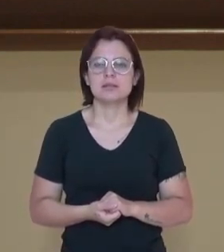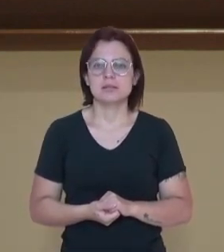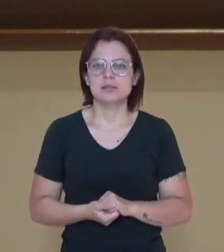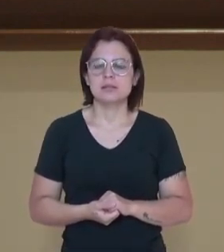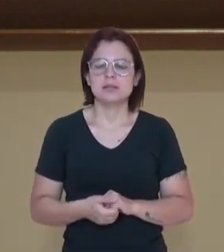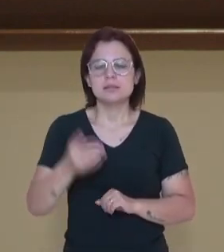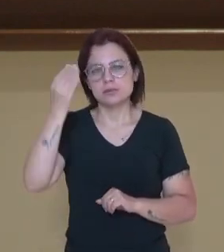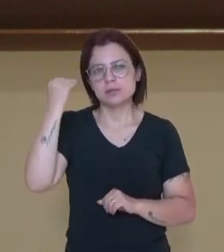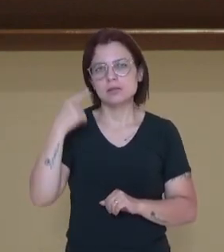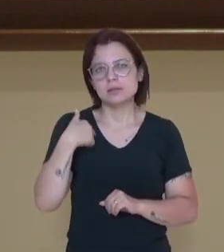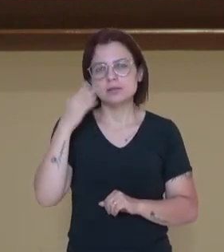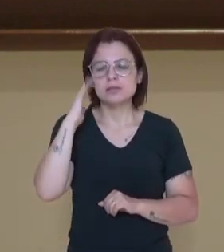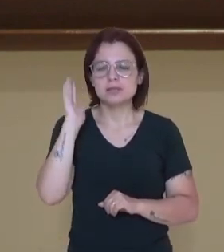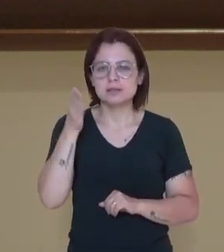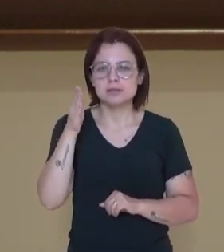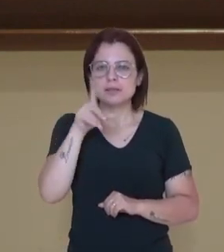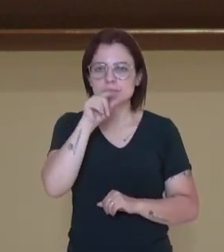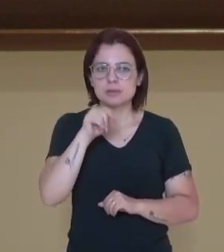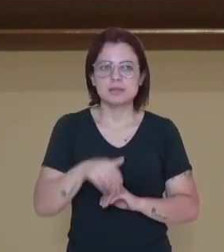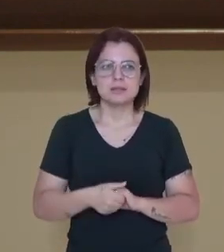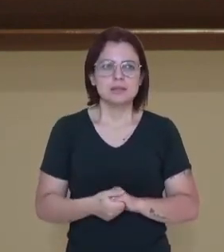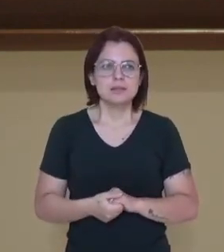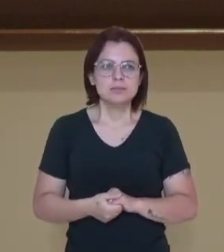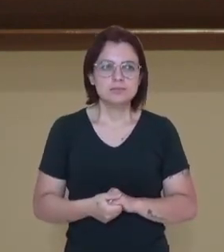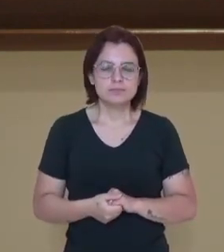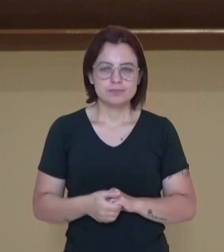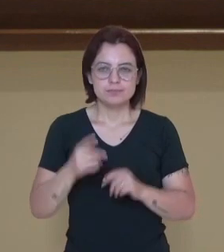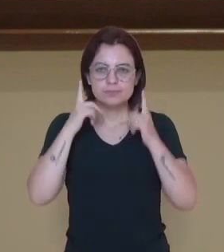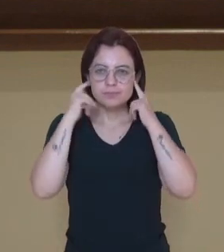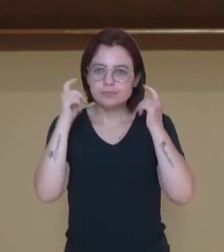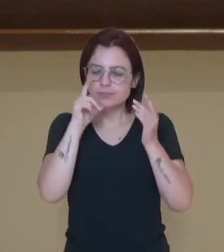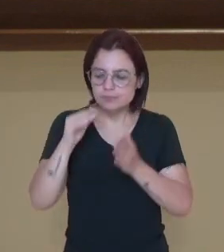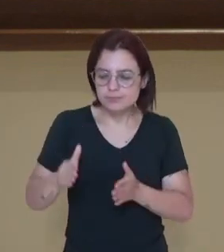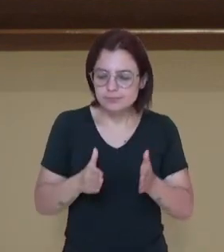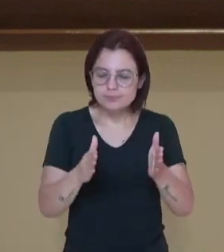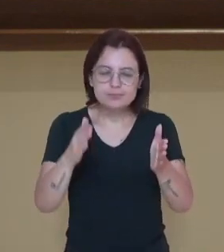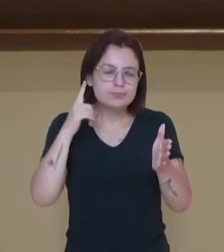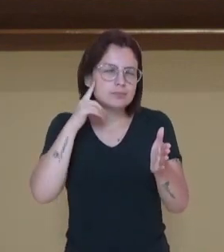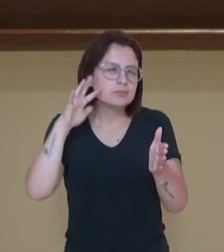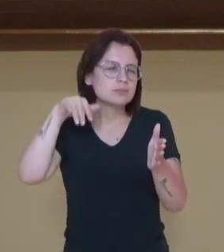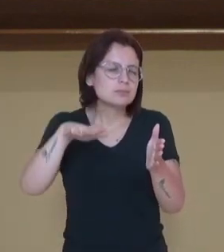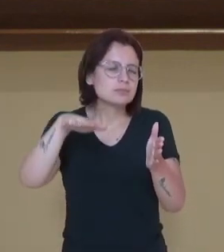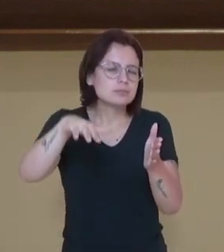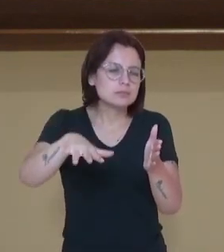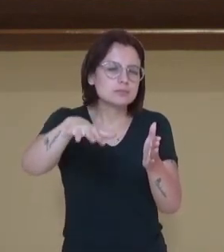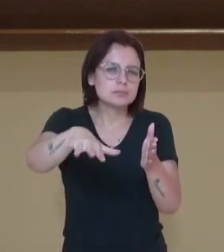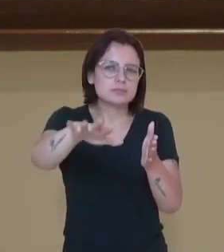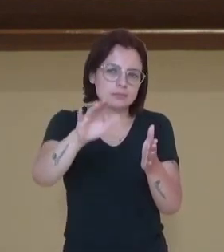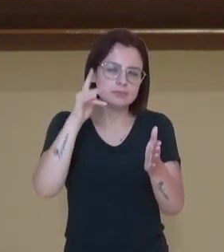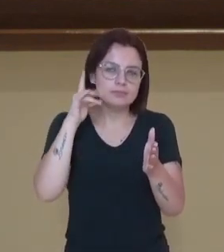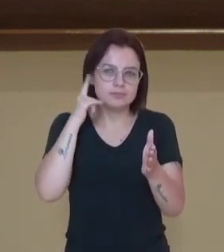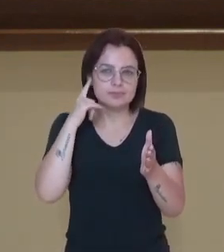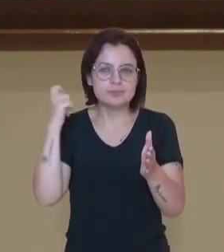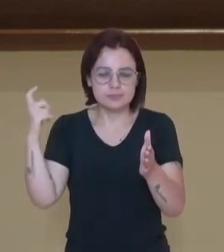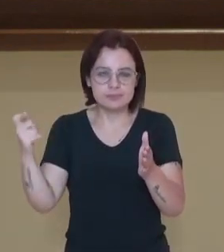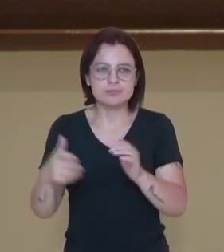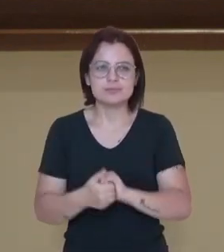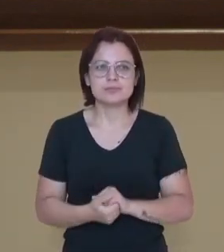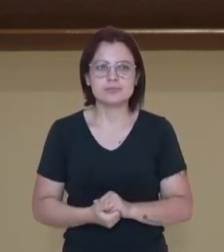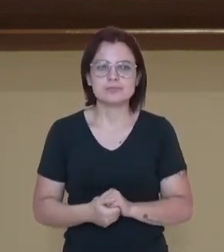eu sei que existiam, então vamos ficar por aí. O som do rio, né? Rio eu sei que existia, o som